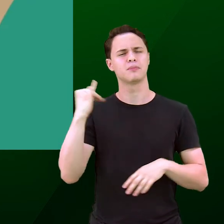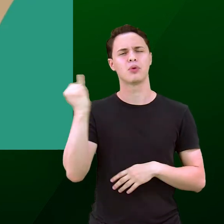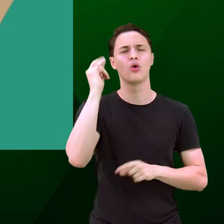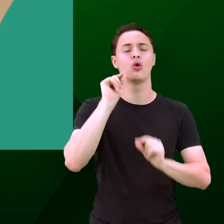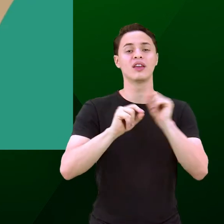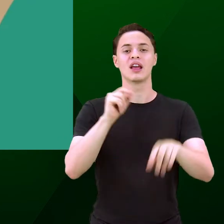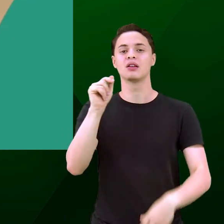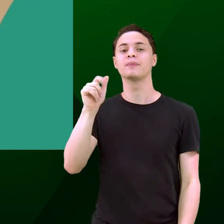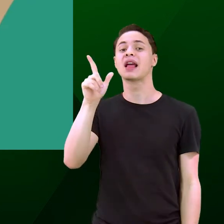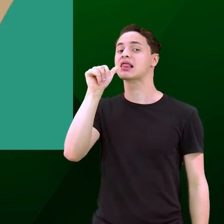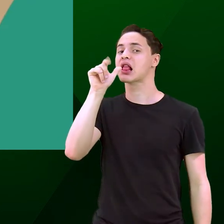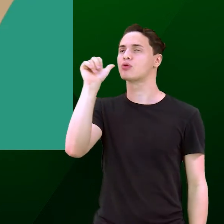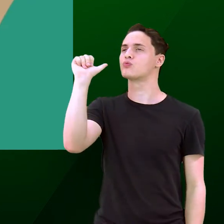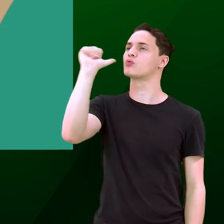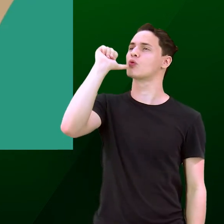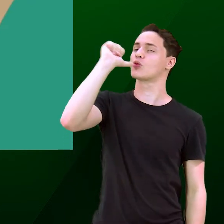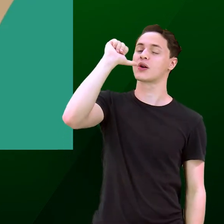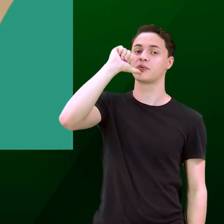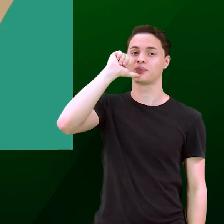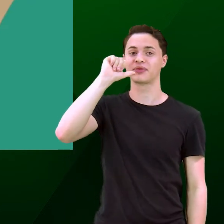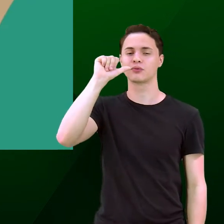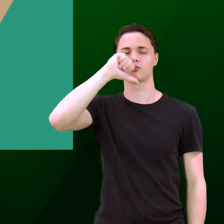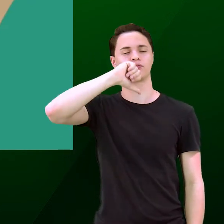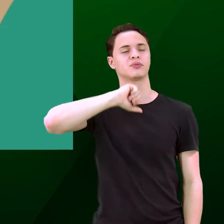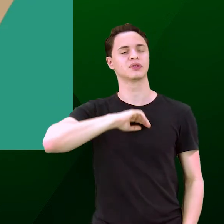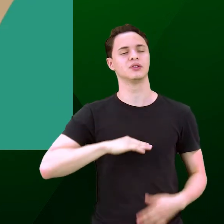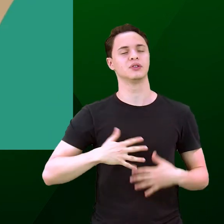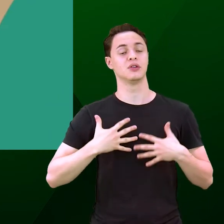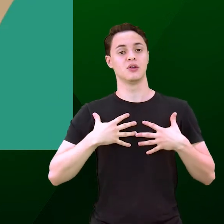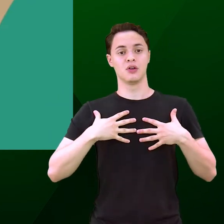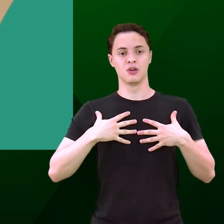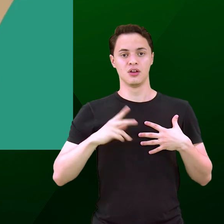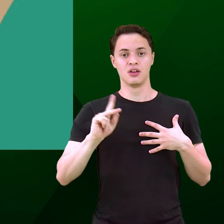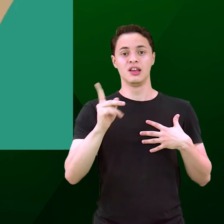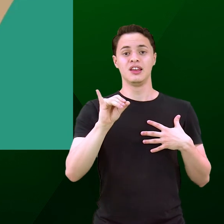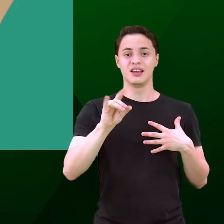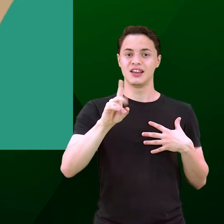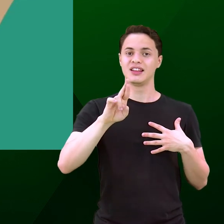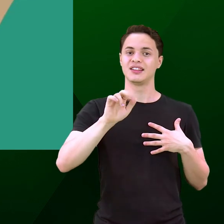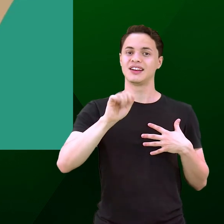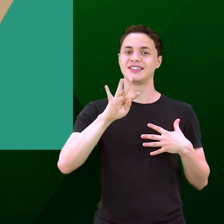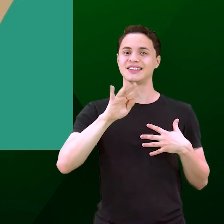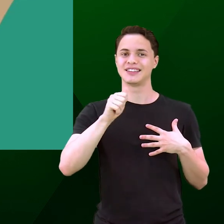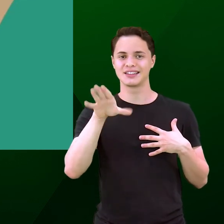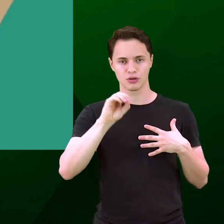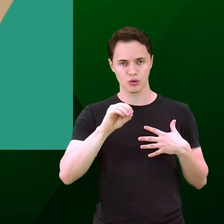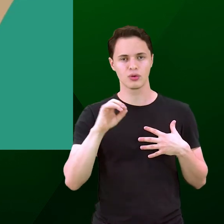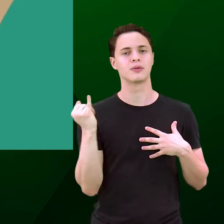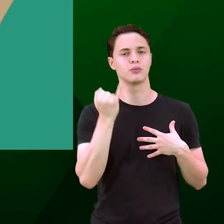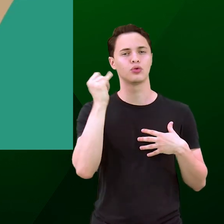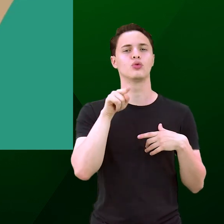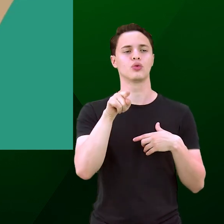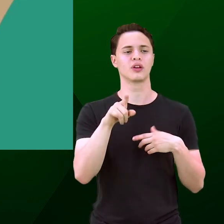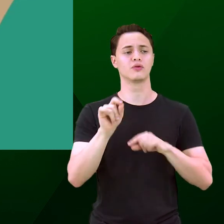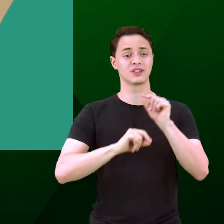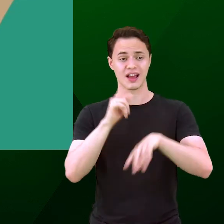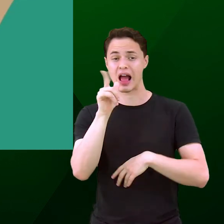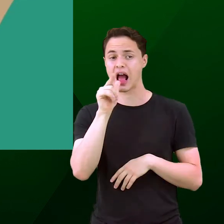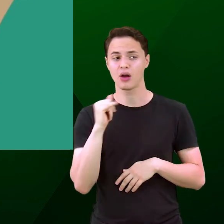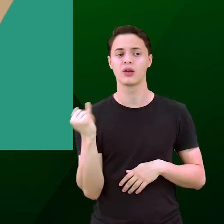que você vai correr. Tanto para locais quentes, né? A gente vai ter que cuidar com a hidratação, e em locais